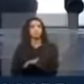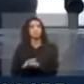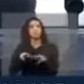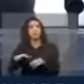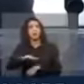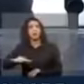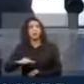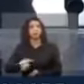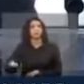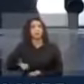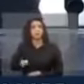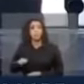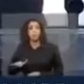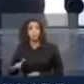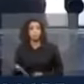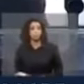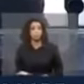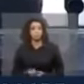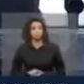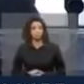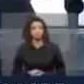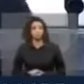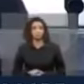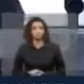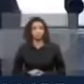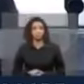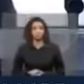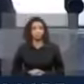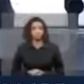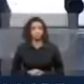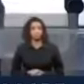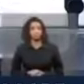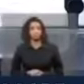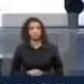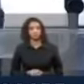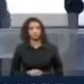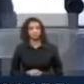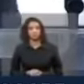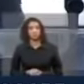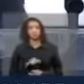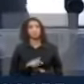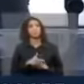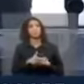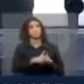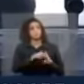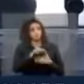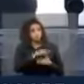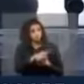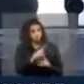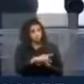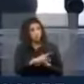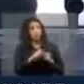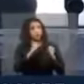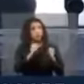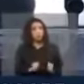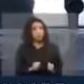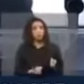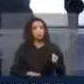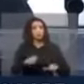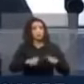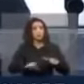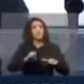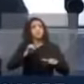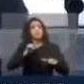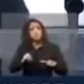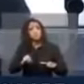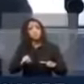prática do abortamento. Entende-se que somente esse diploma legal tem o condão de balizar as permissões para a interrupção da